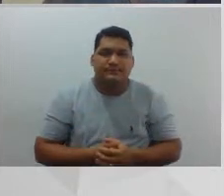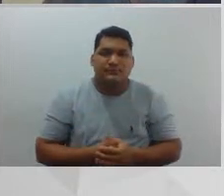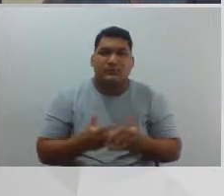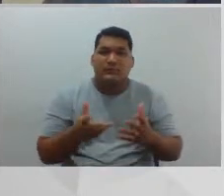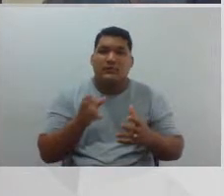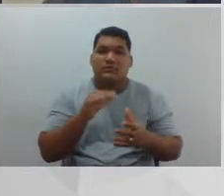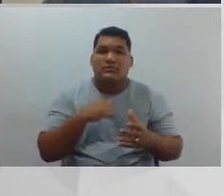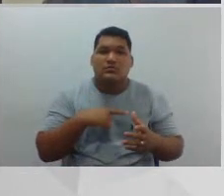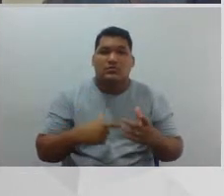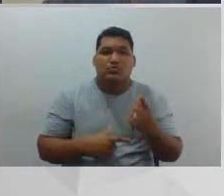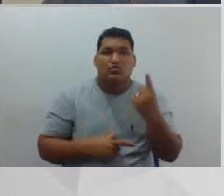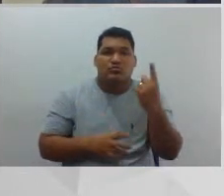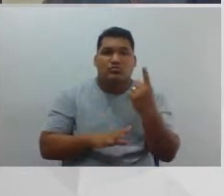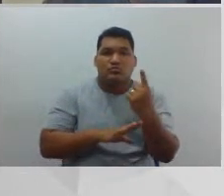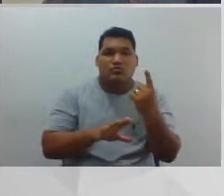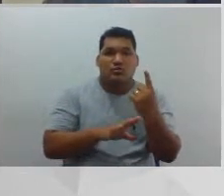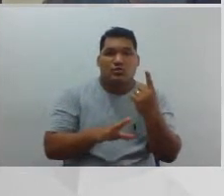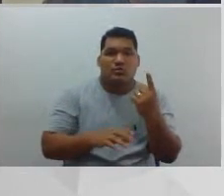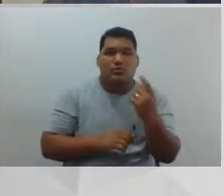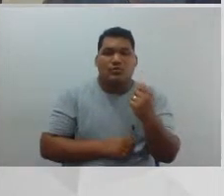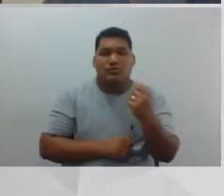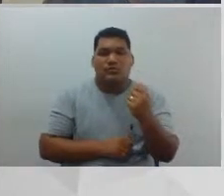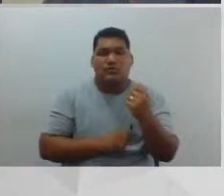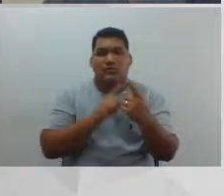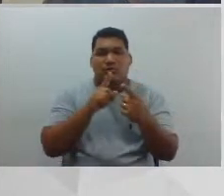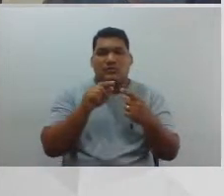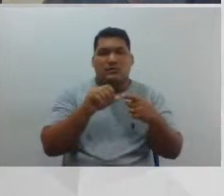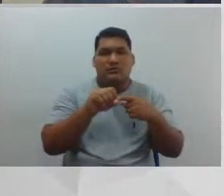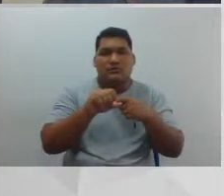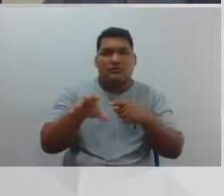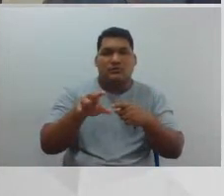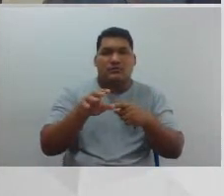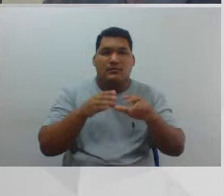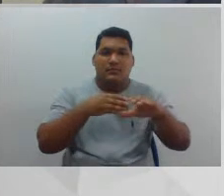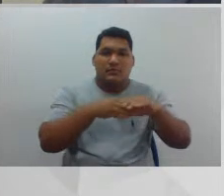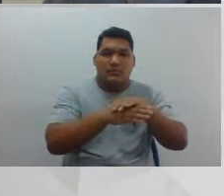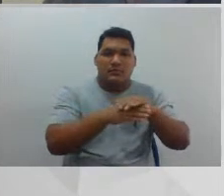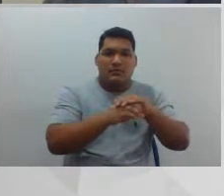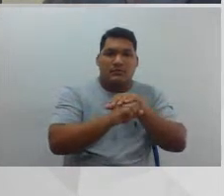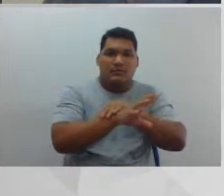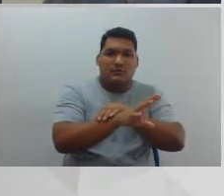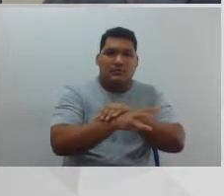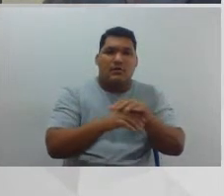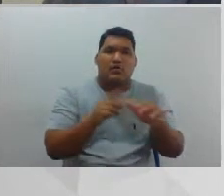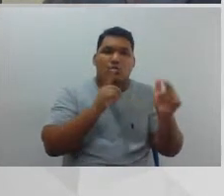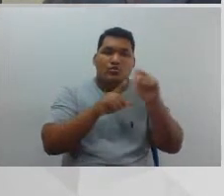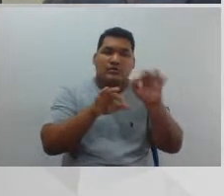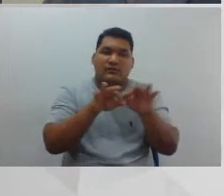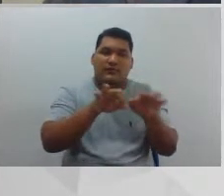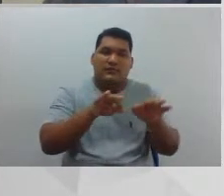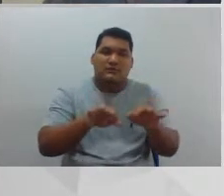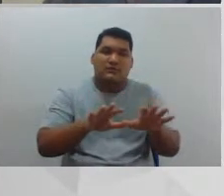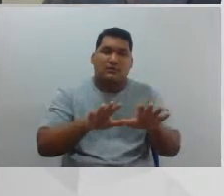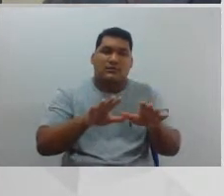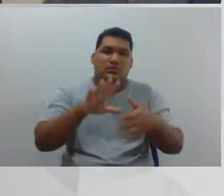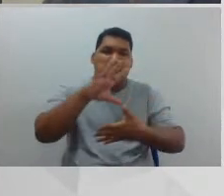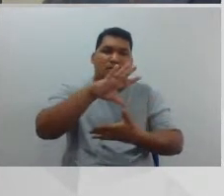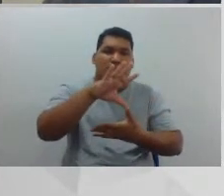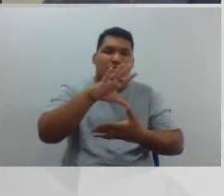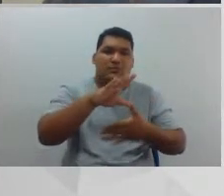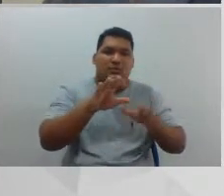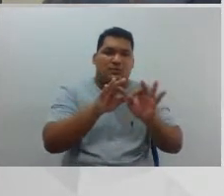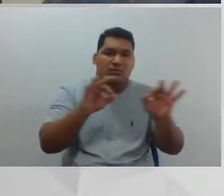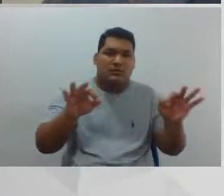esse círculozinho aqui é a entrada, aqui é a saída, eu só consigo fazer mapeamento linear, não consigo separar os vermelhos dos